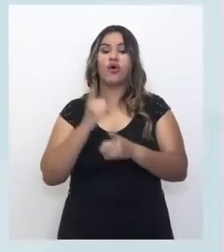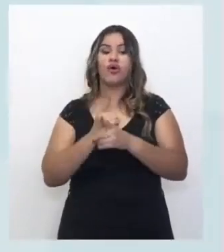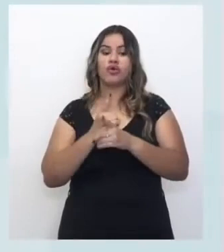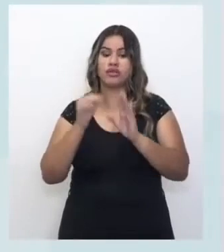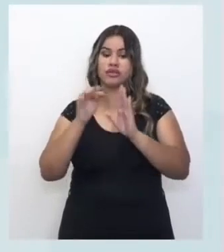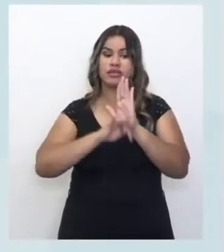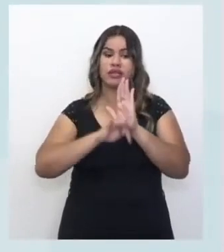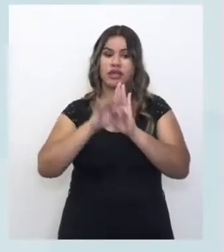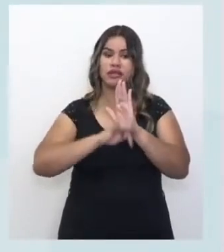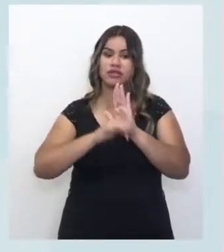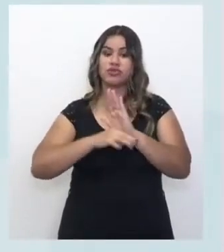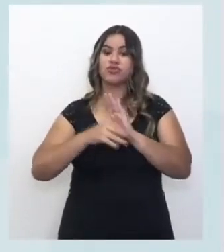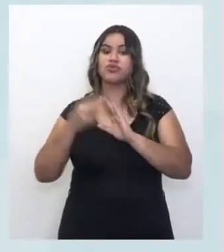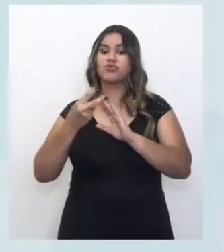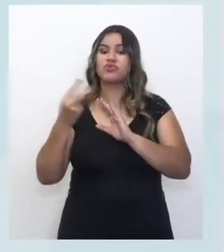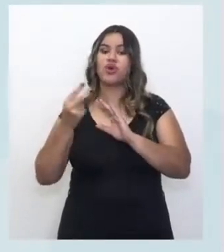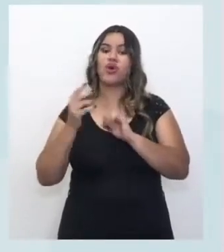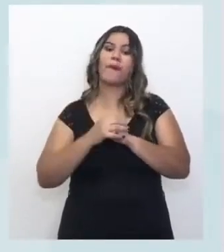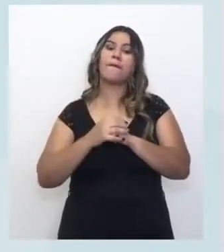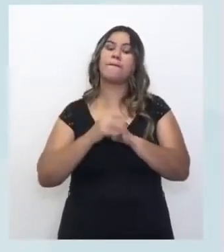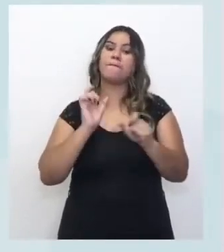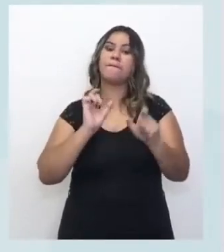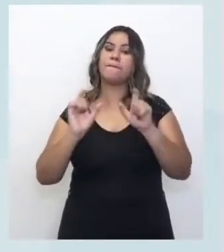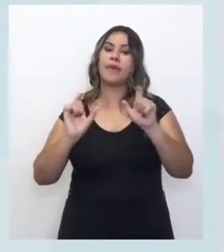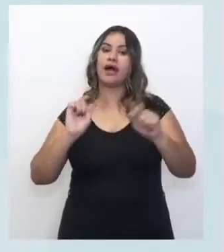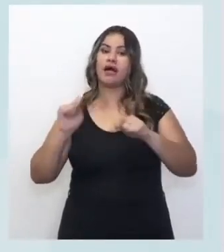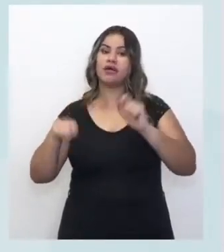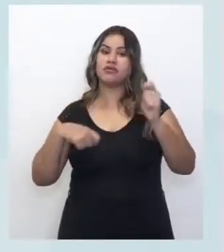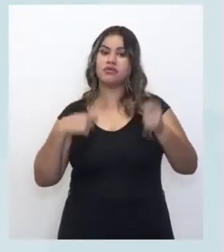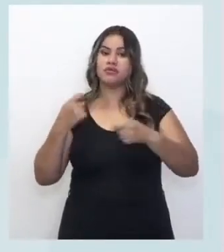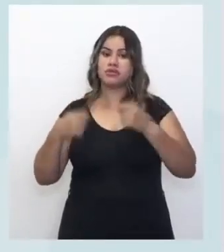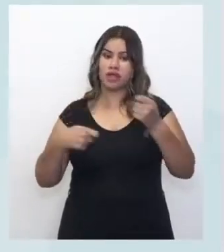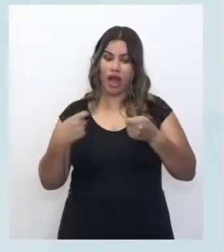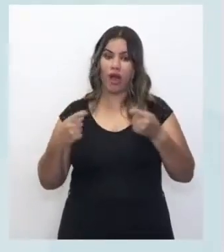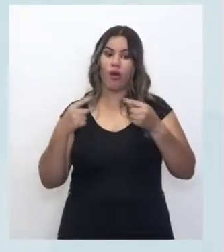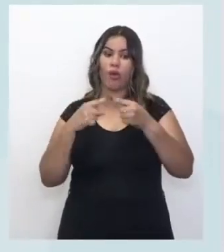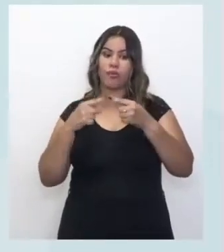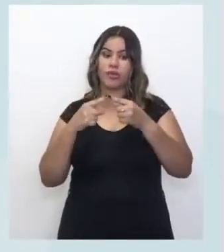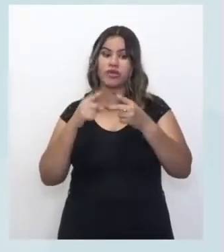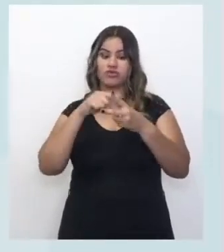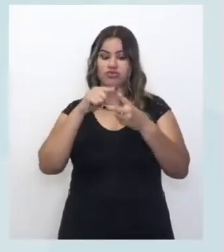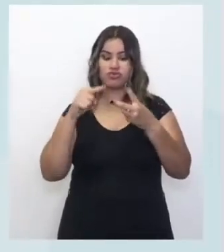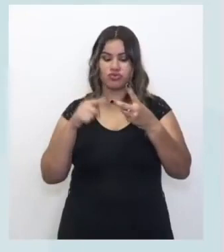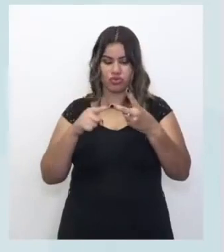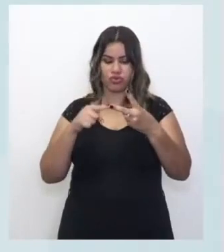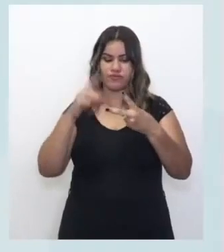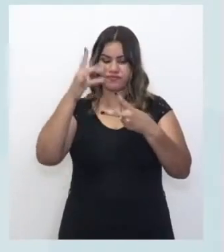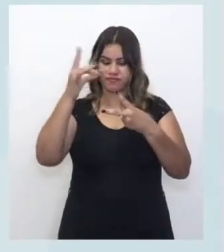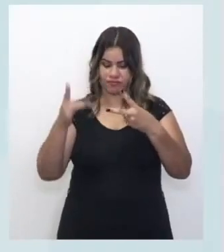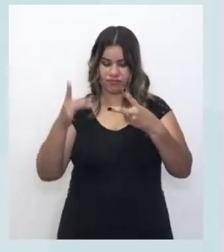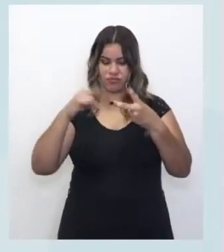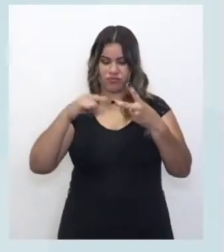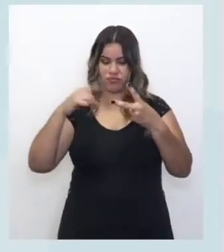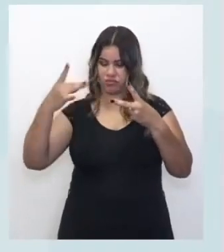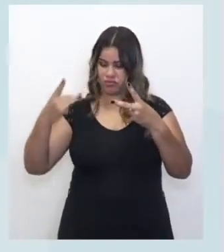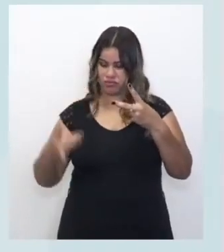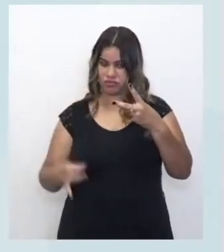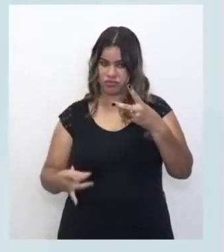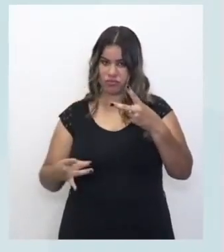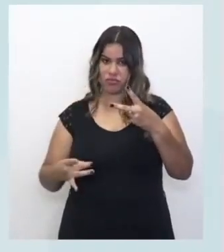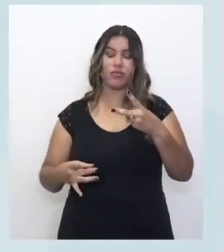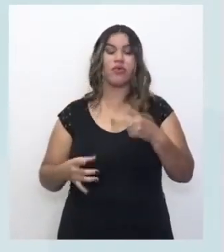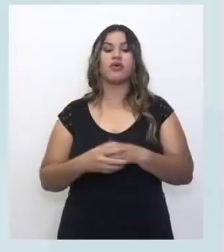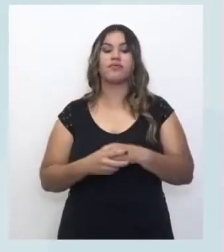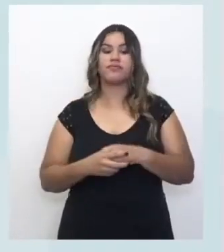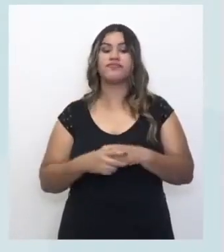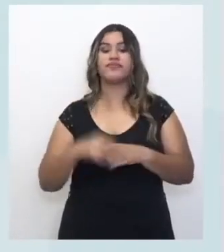2 textos palavras que expressem características dos seres descritos. Então eu fiz a pergunta, eu vou voltar a tela com o texto para